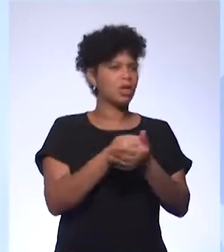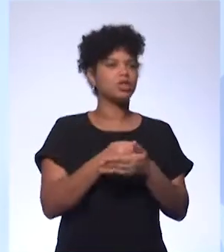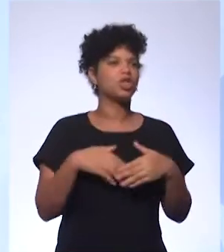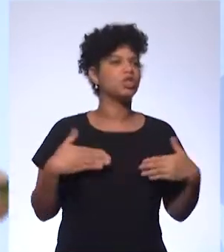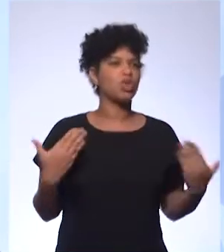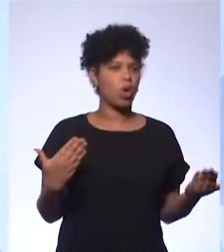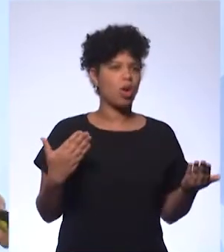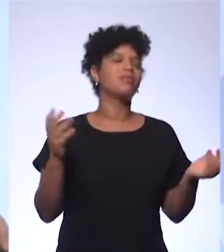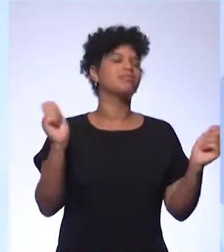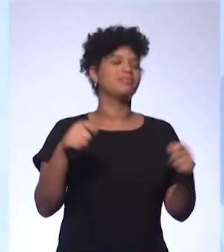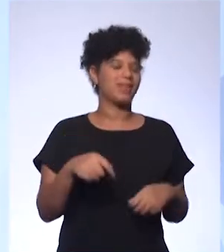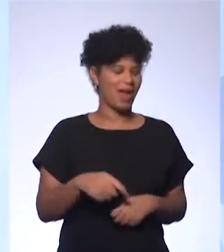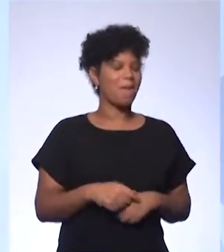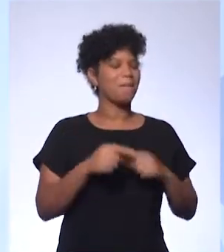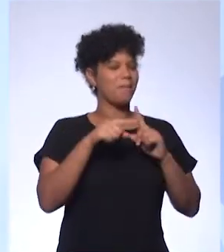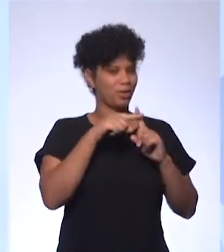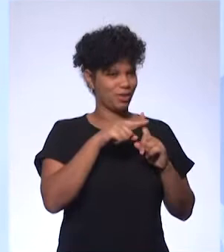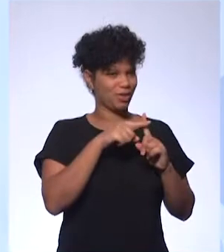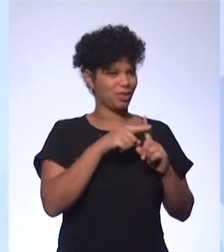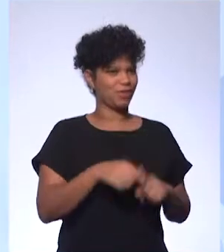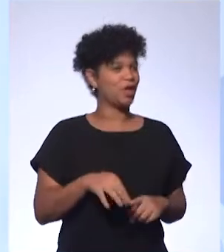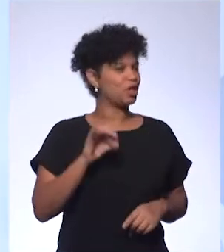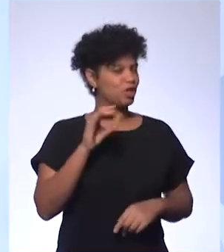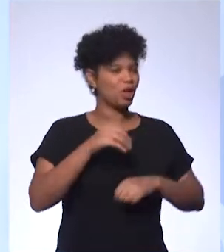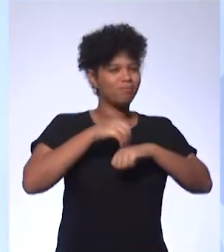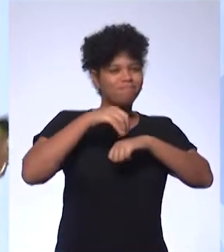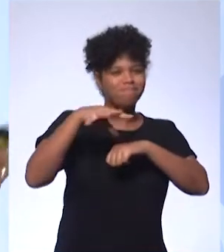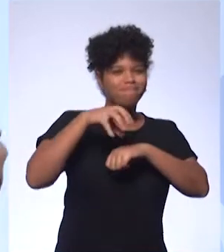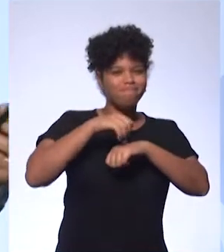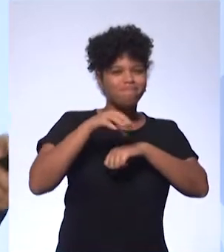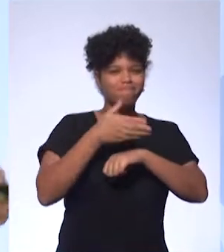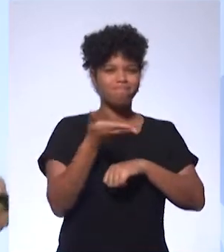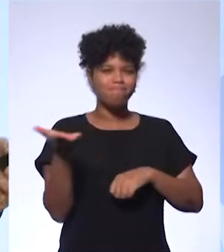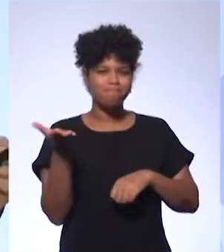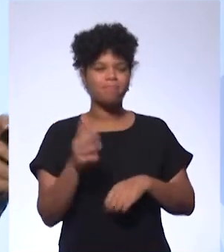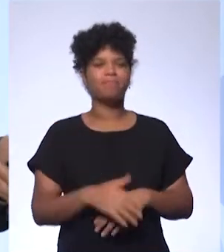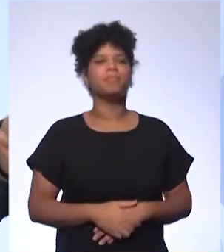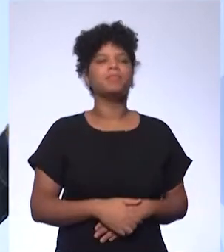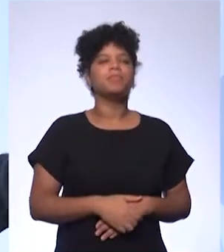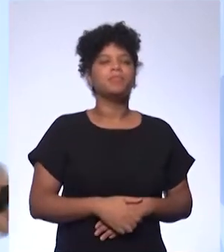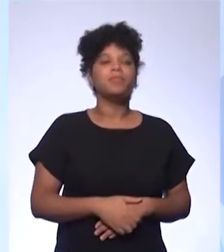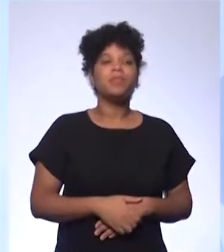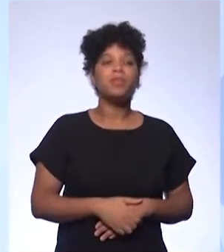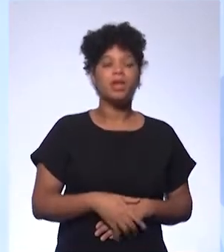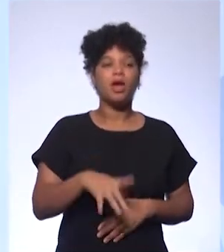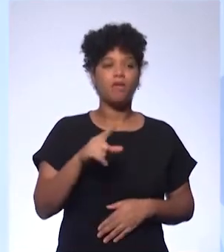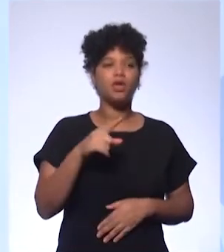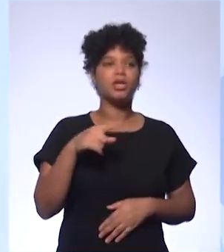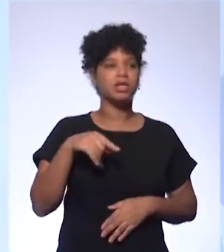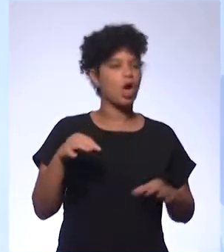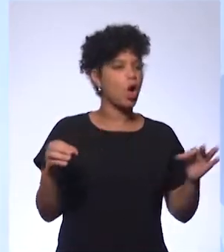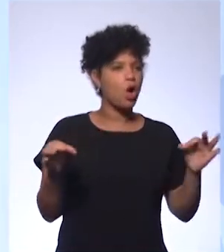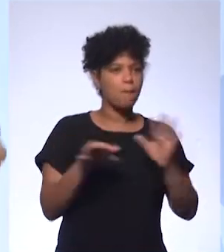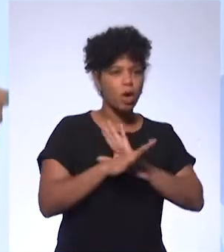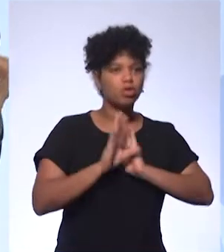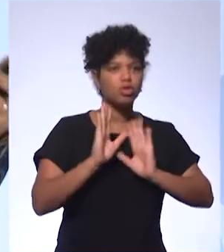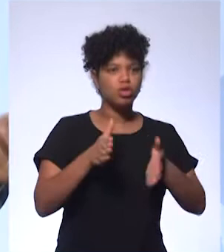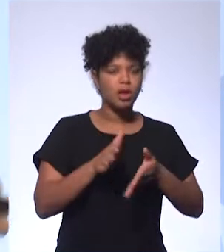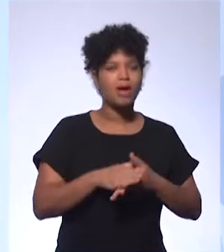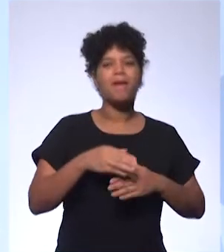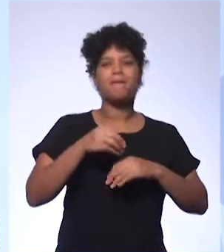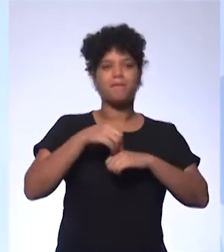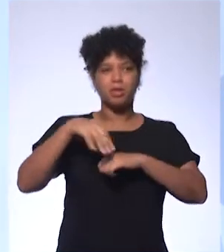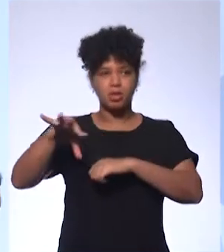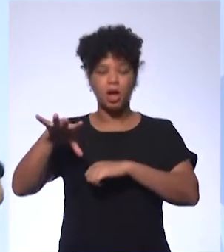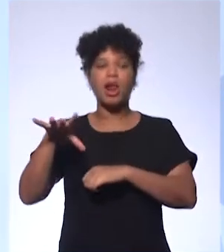aí em relação a essa aula, tá? É apenas uma sugestão, né? E quando vocês tiverem essa produção pronta, enviem para o professor da